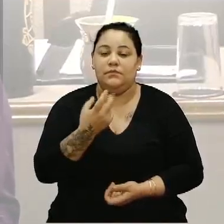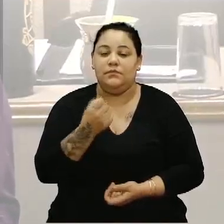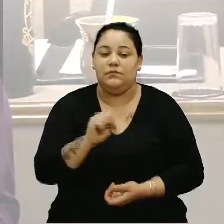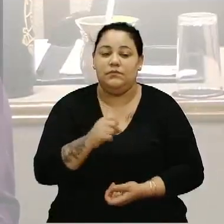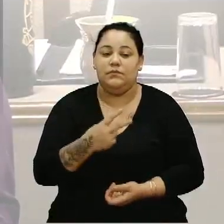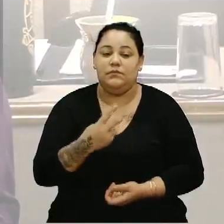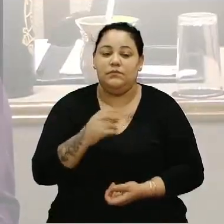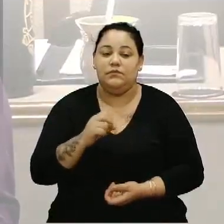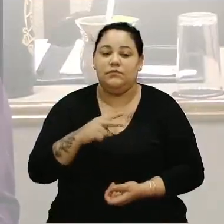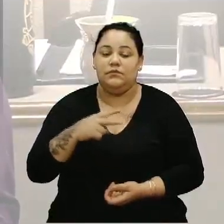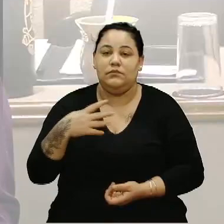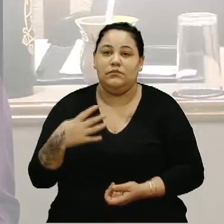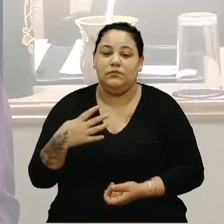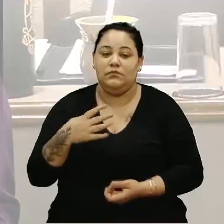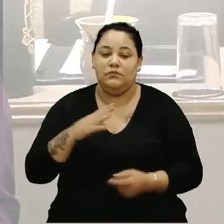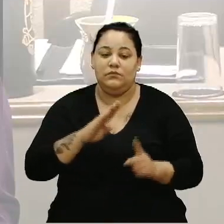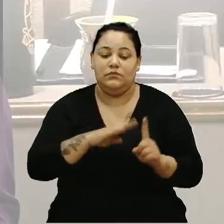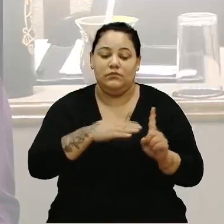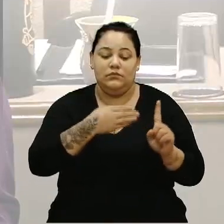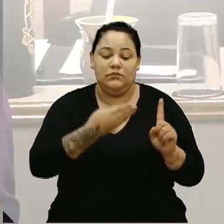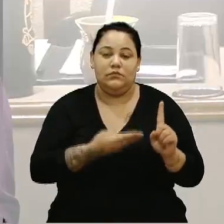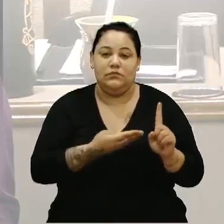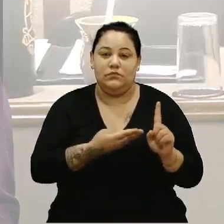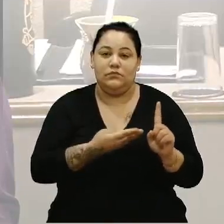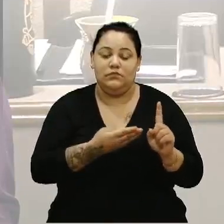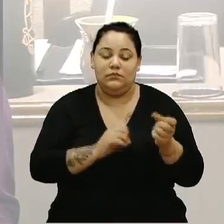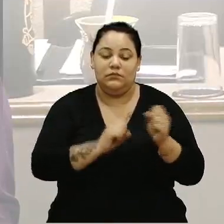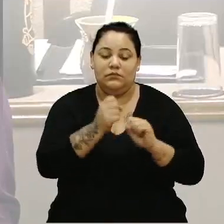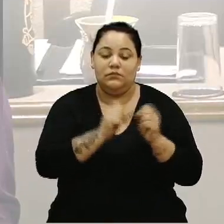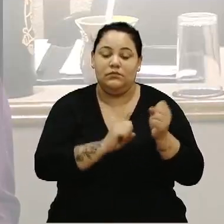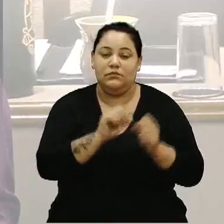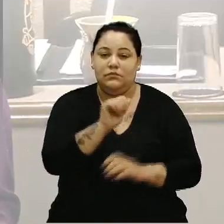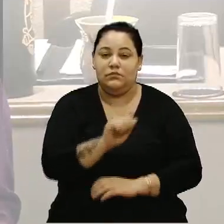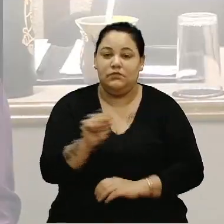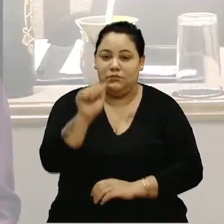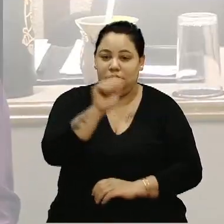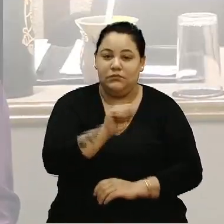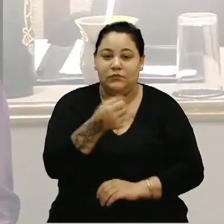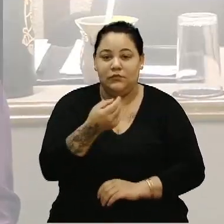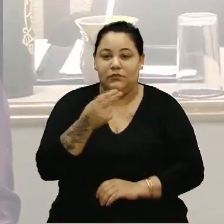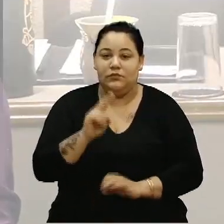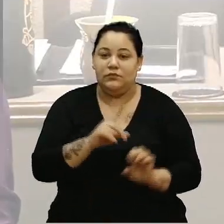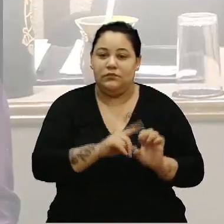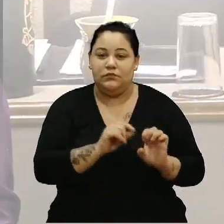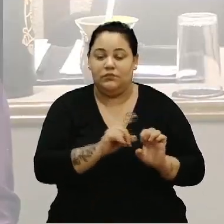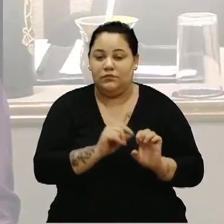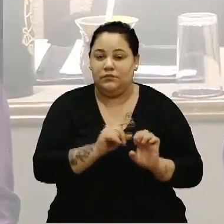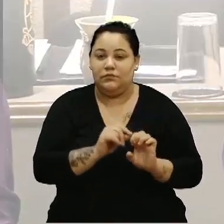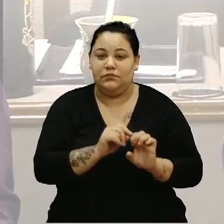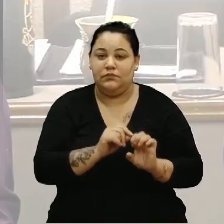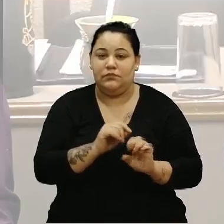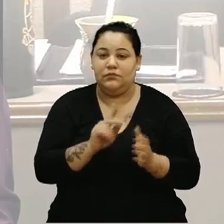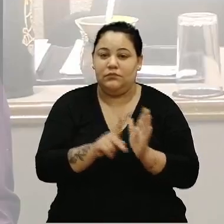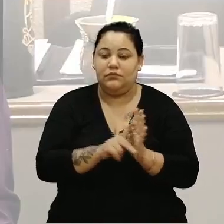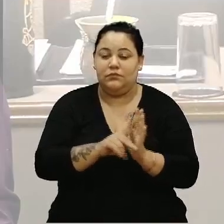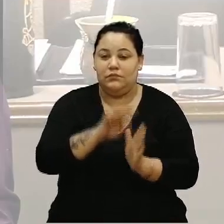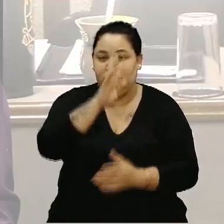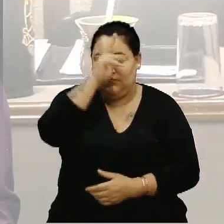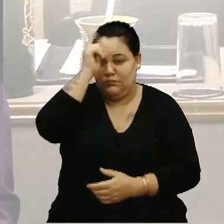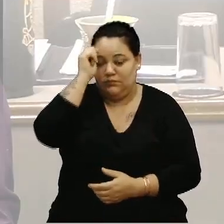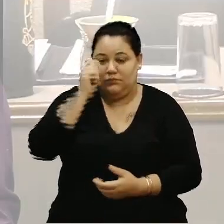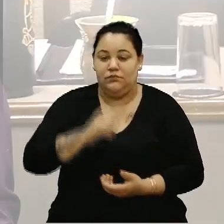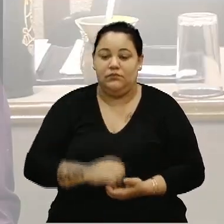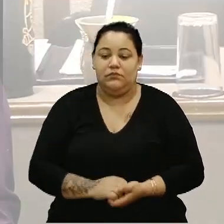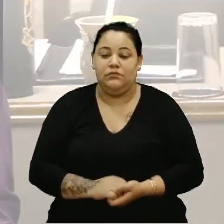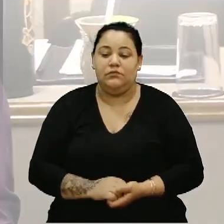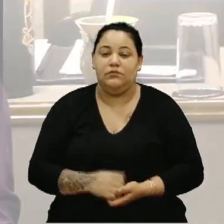28/2024, homenagem a entidades e associações ou empresários do município. Requer